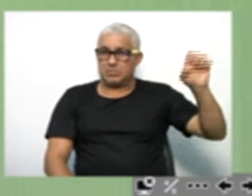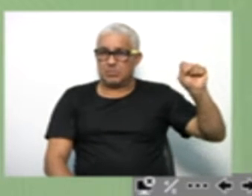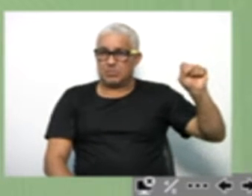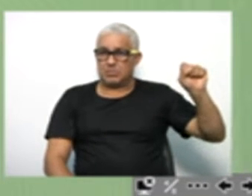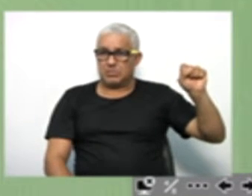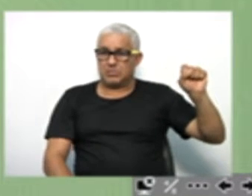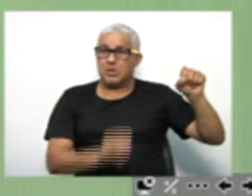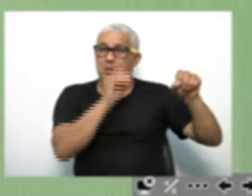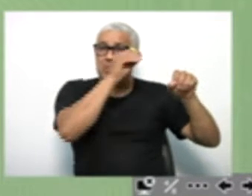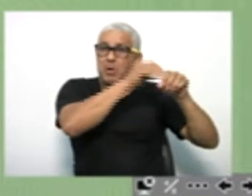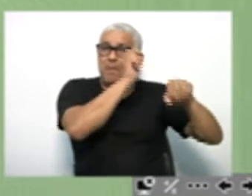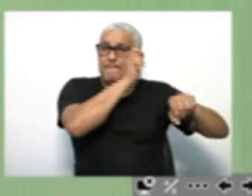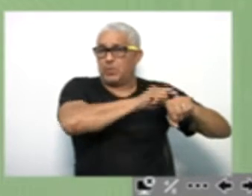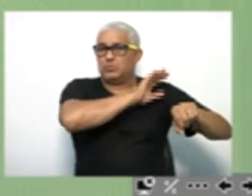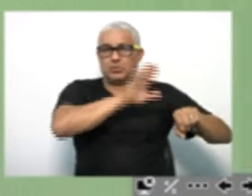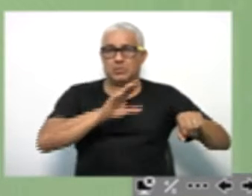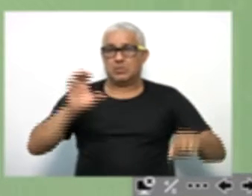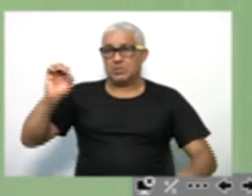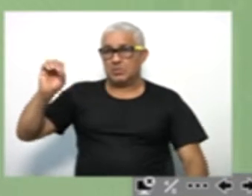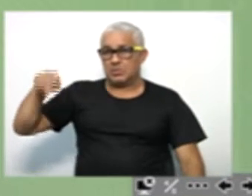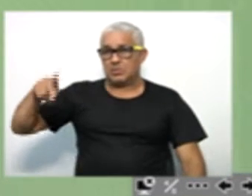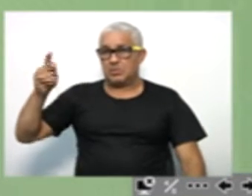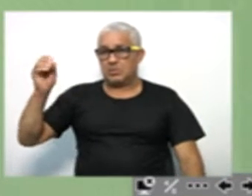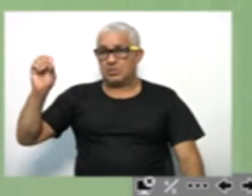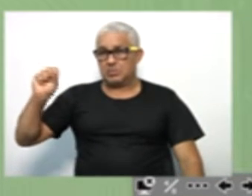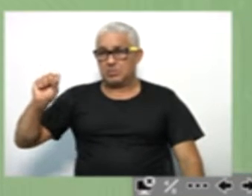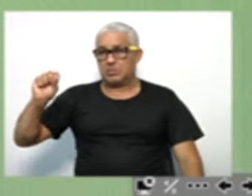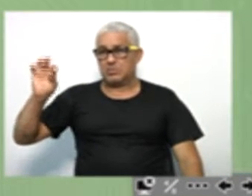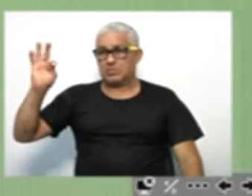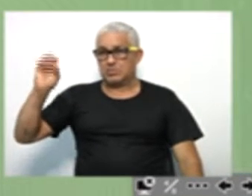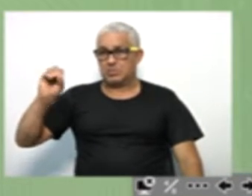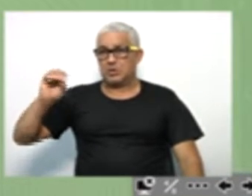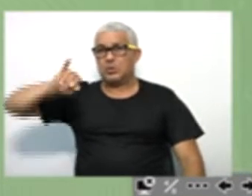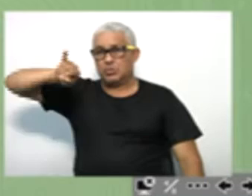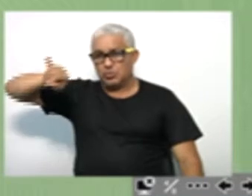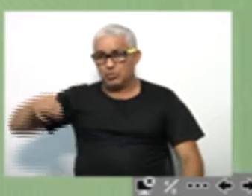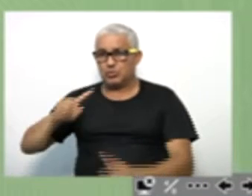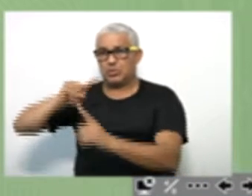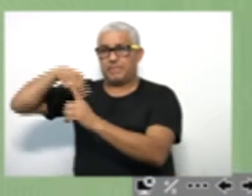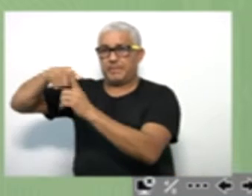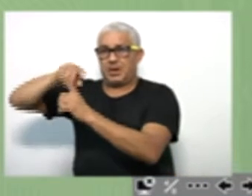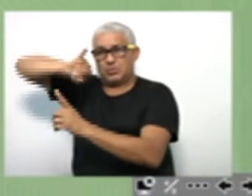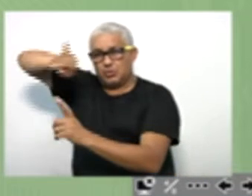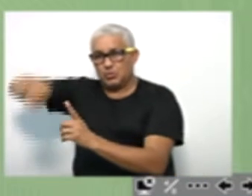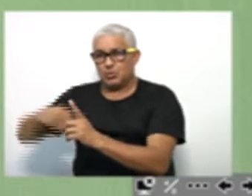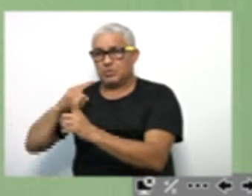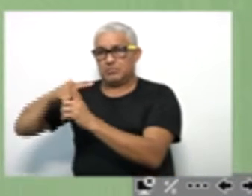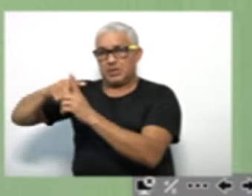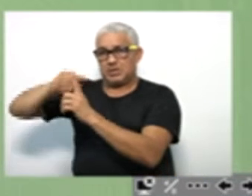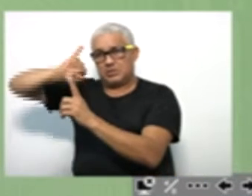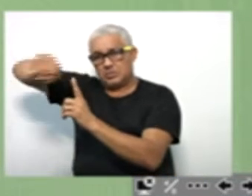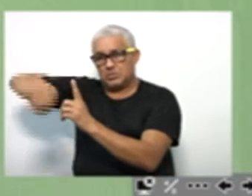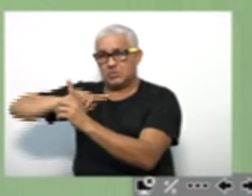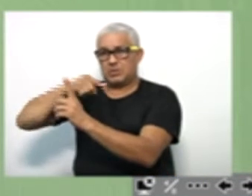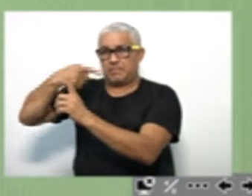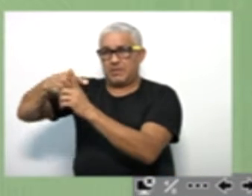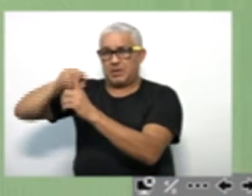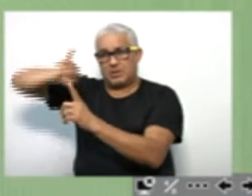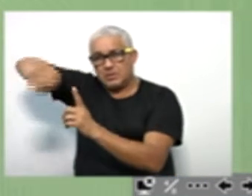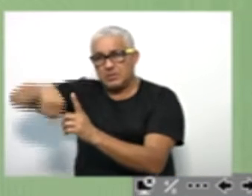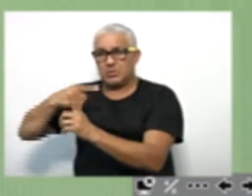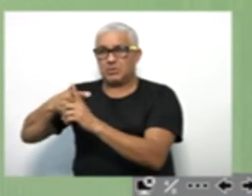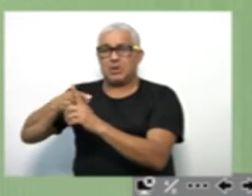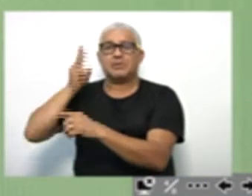juros compostos é os juros em cima de juros, né? Juros mais juros. Ele se aplica